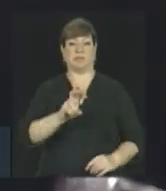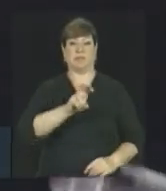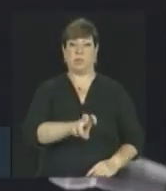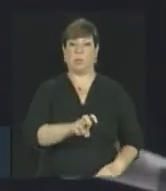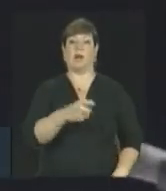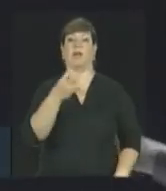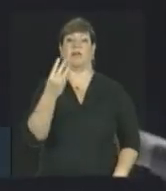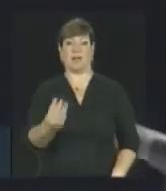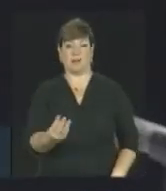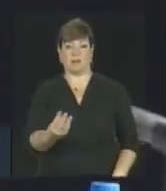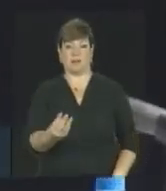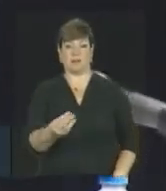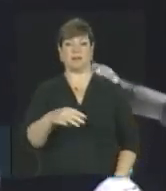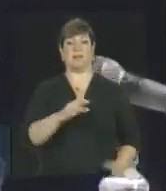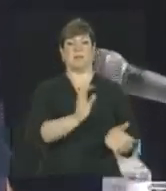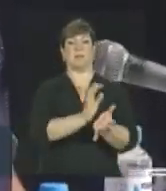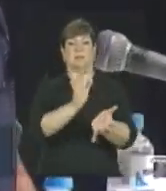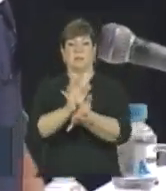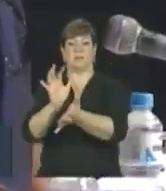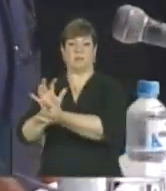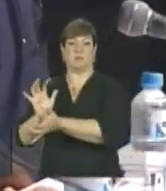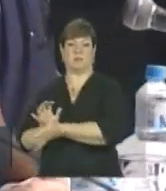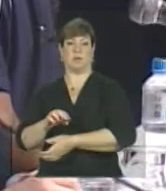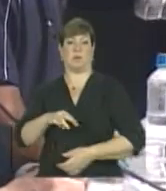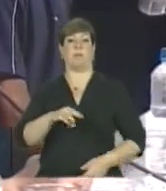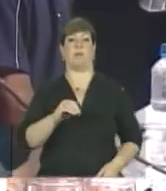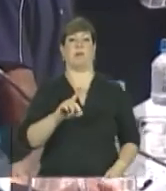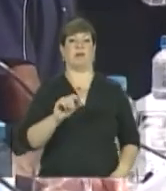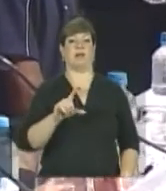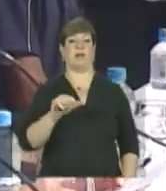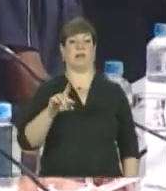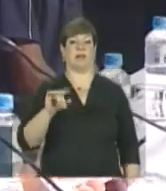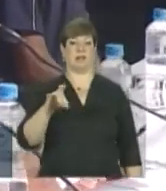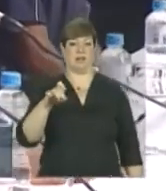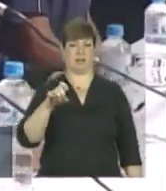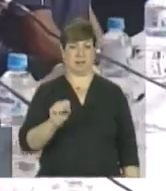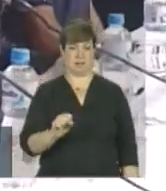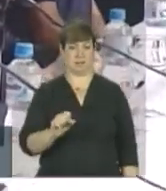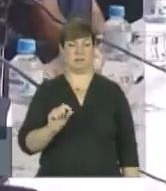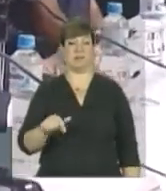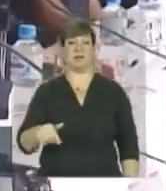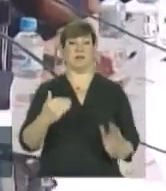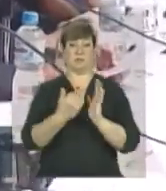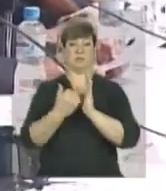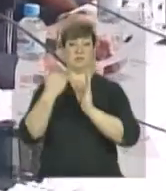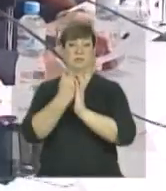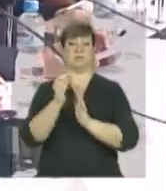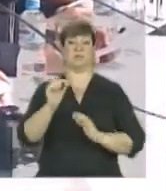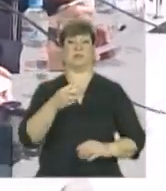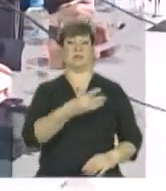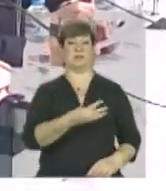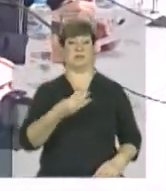53 modalidades. O crescimento é de